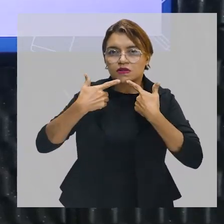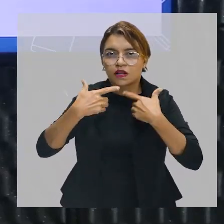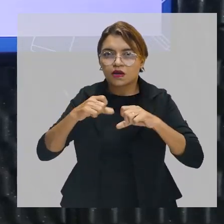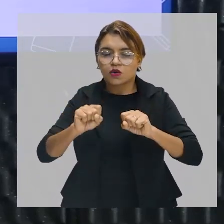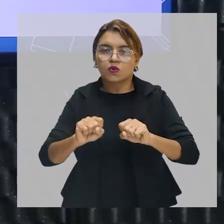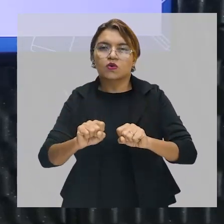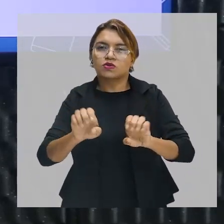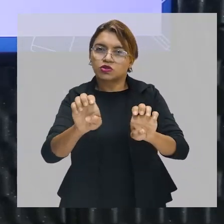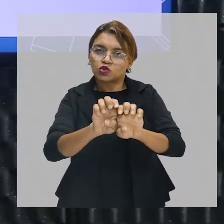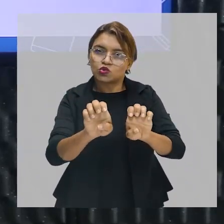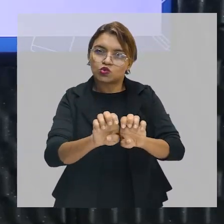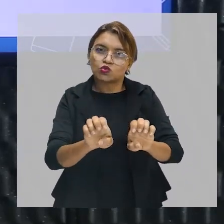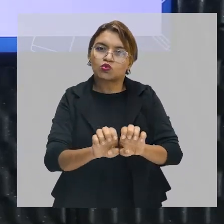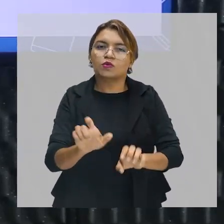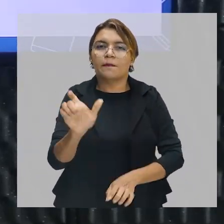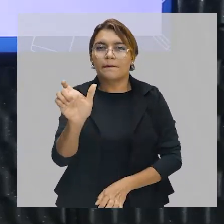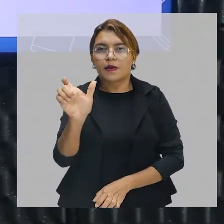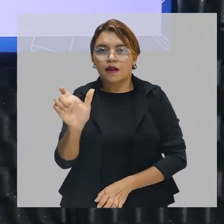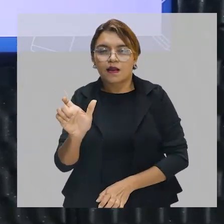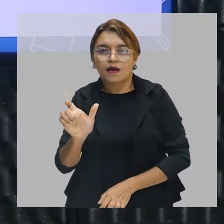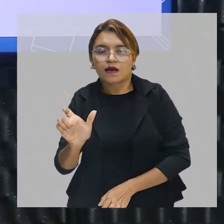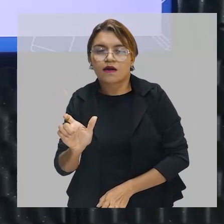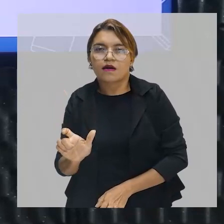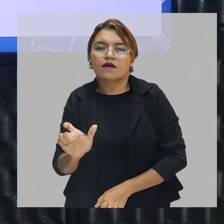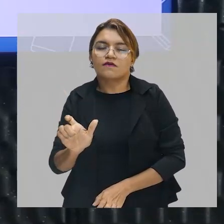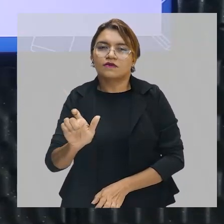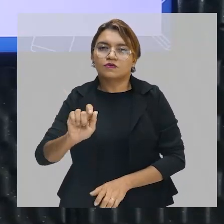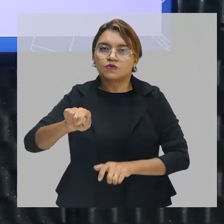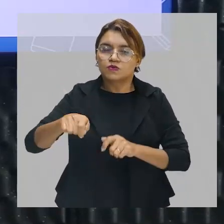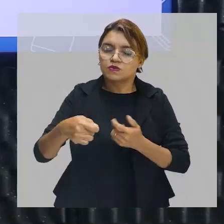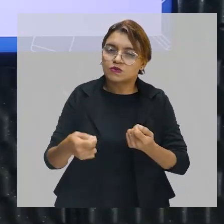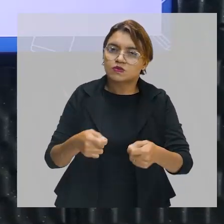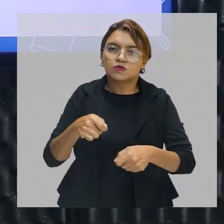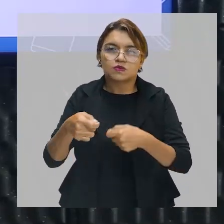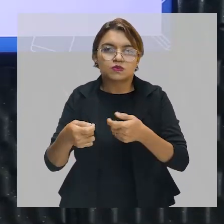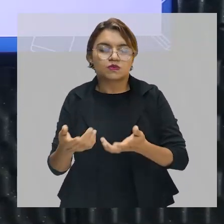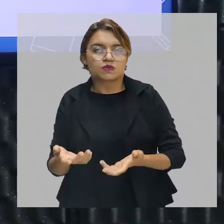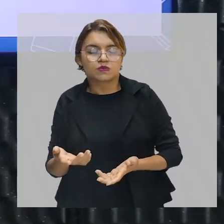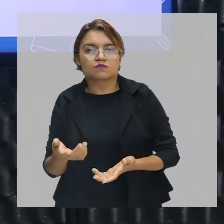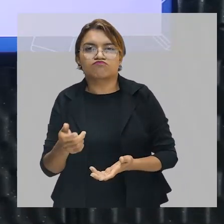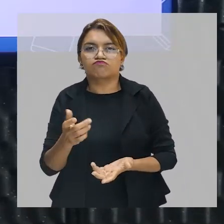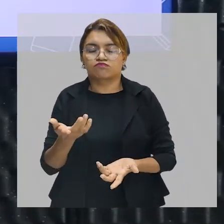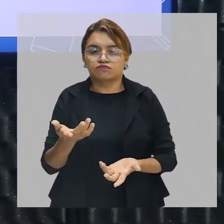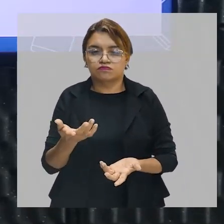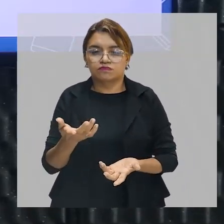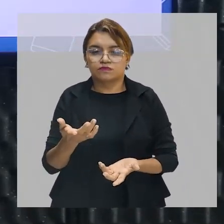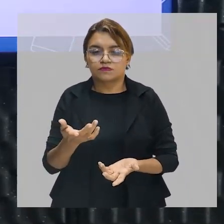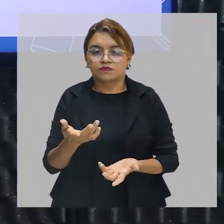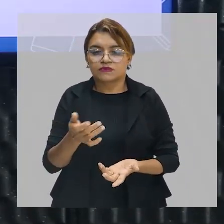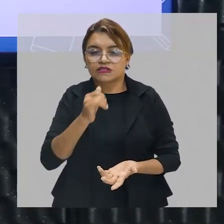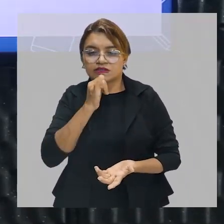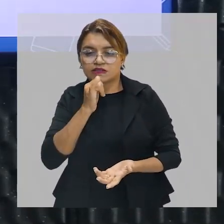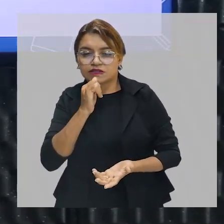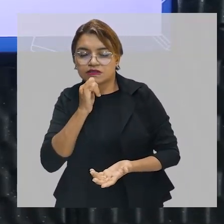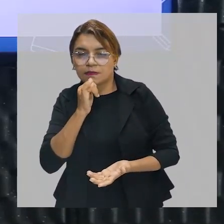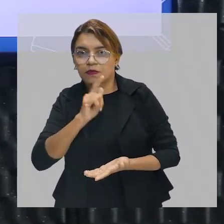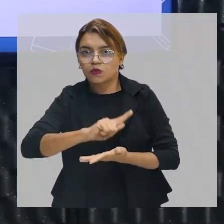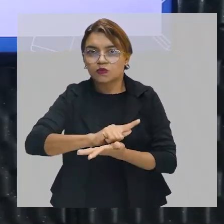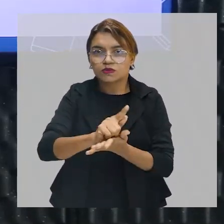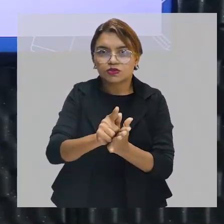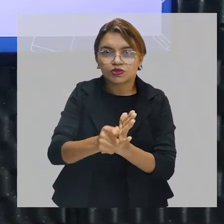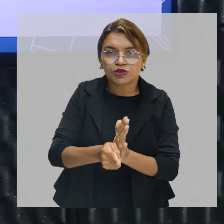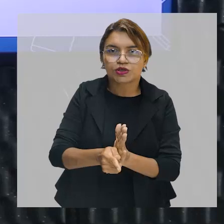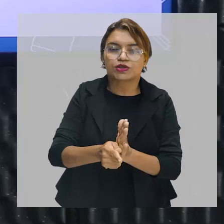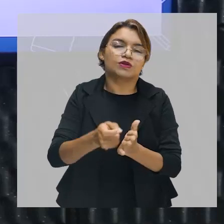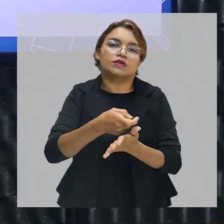formação das palavras, né? A escolha, a função das palavras, as classes da palavra, o gênero textual,